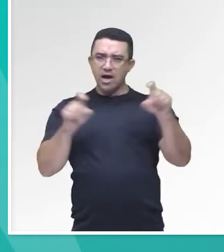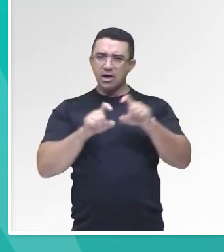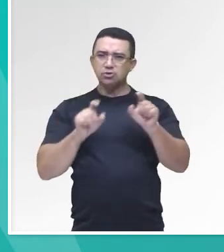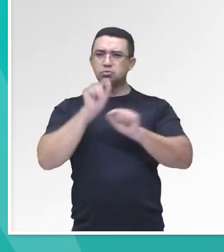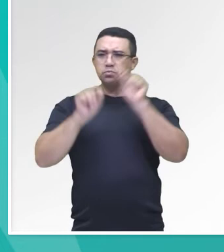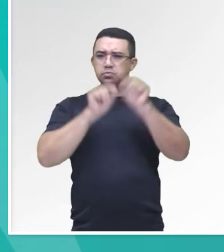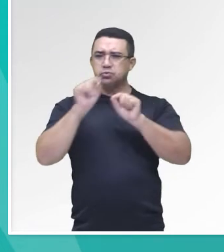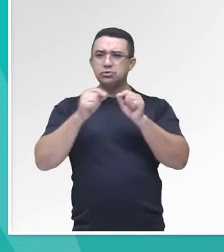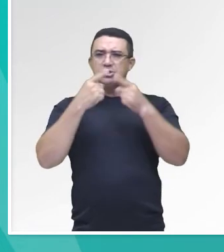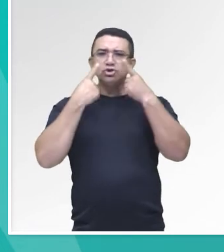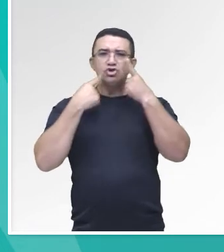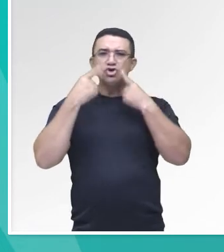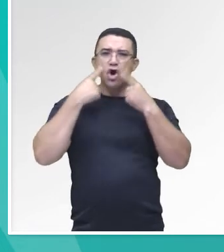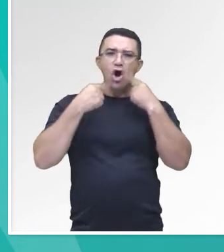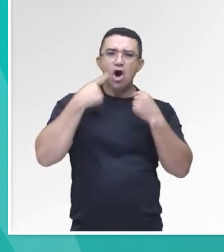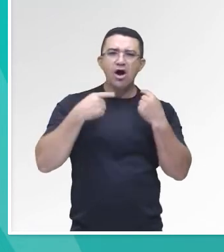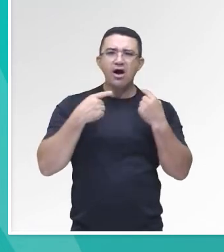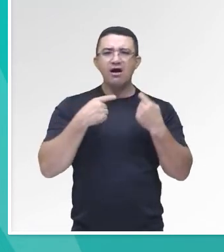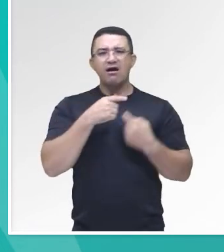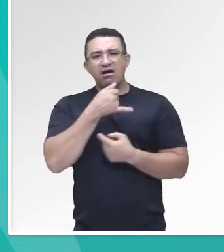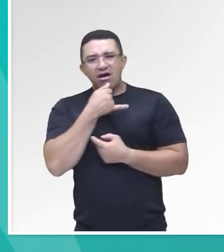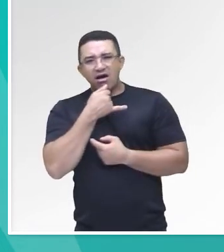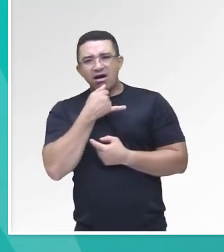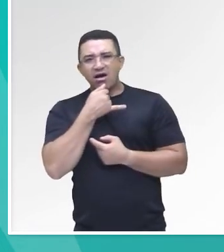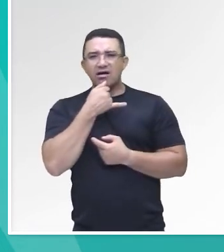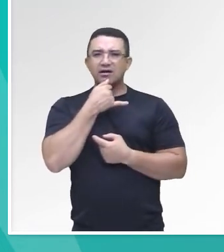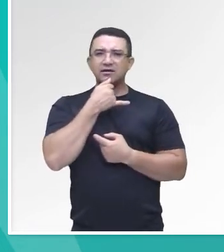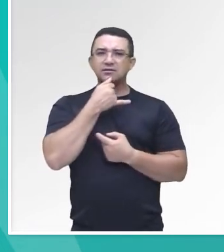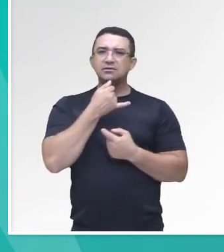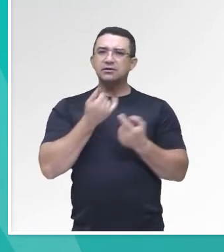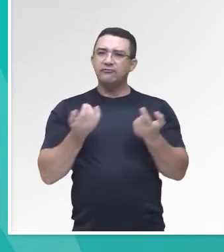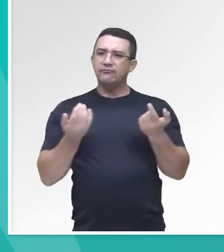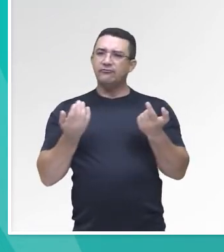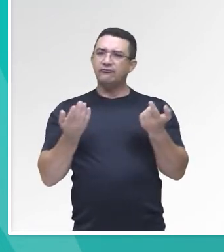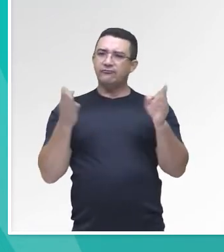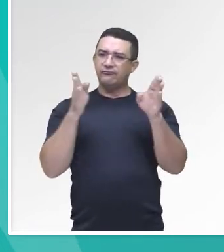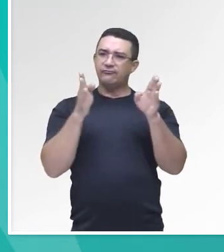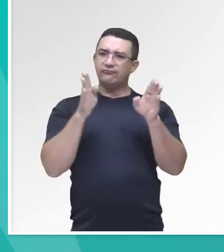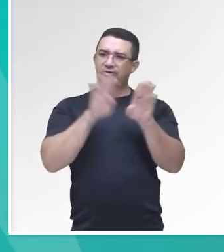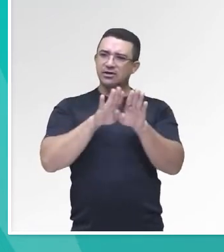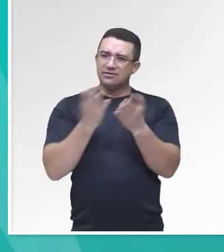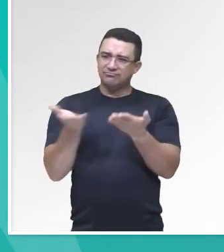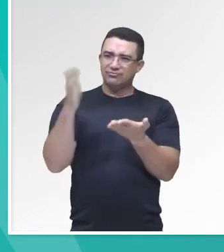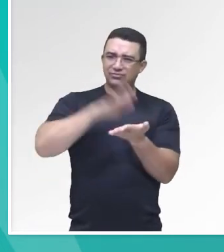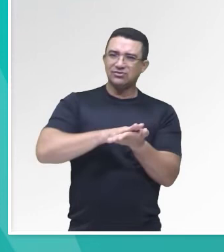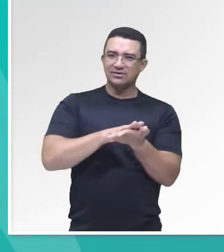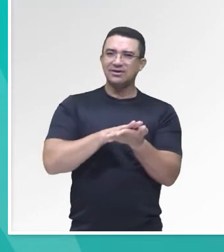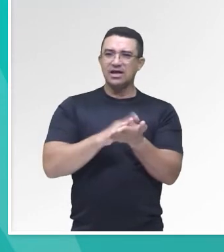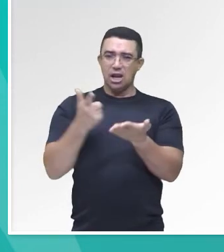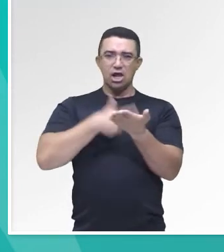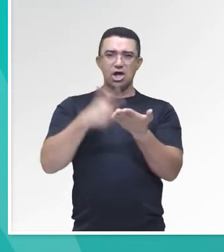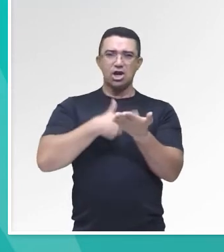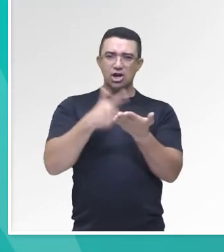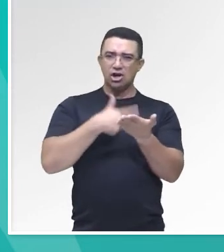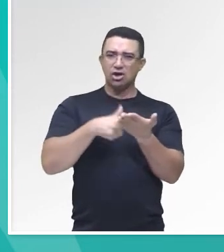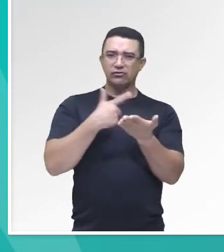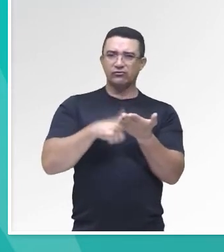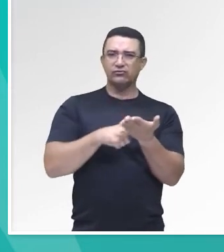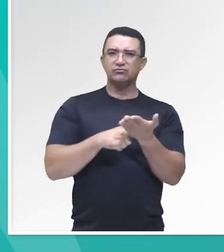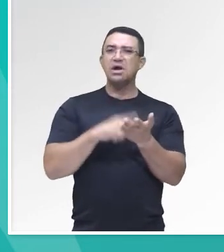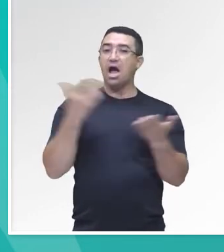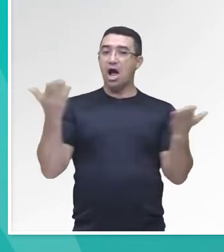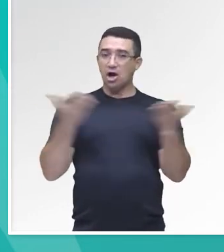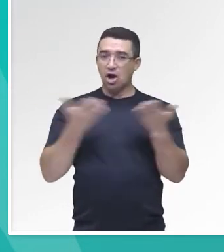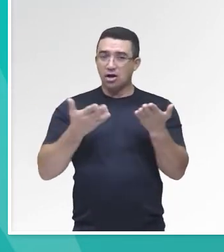desencanto, fecha o meu livro, se por agora não tens motivo nenhum de pranto.